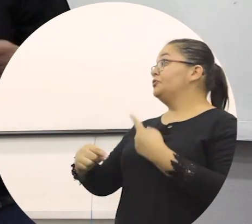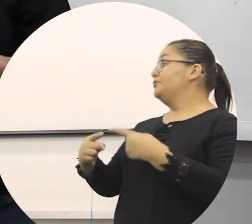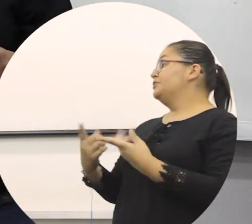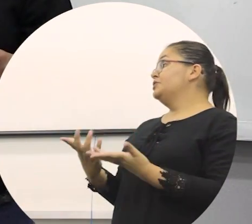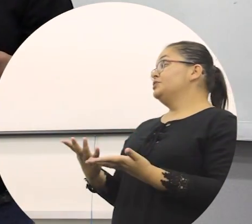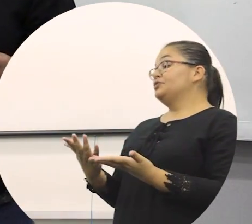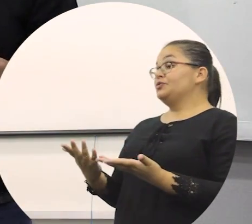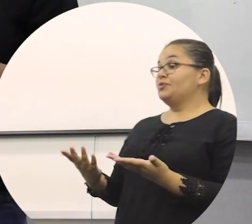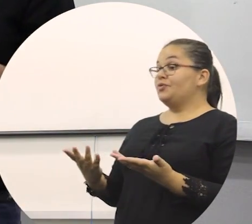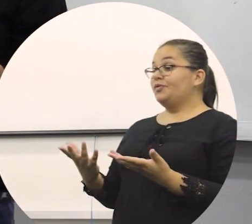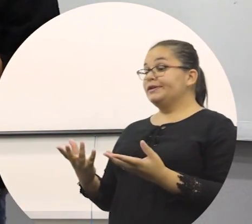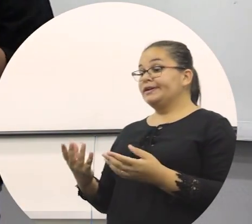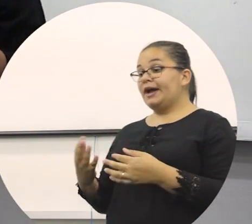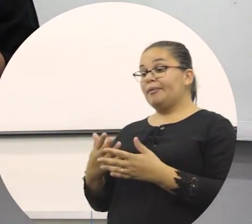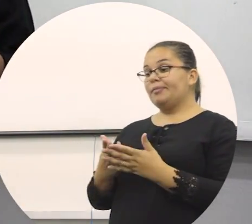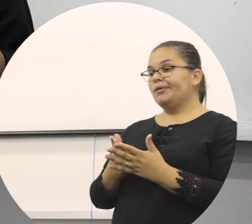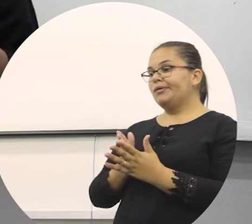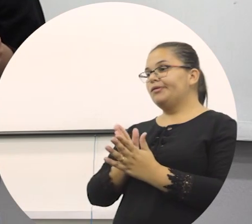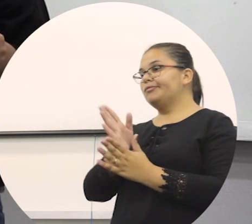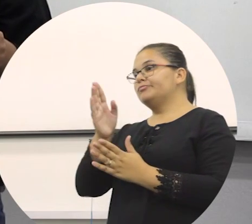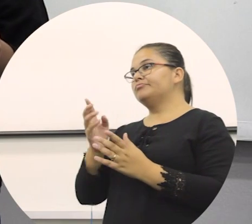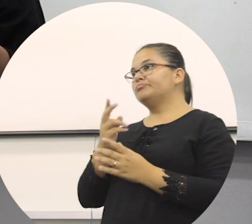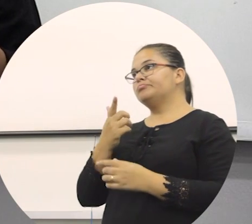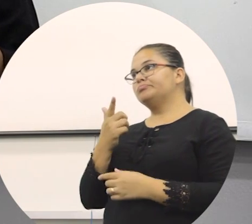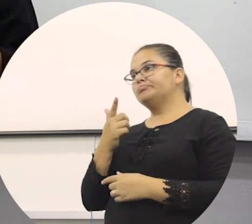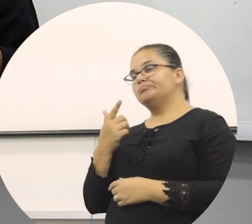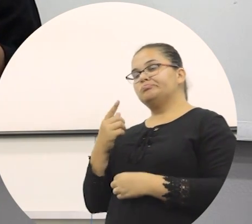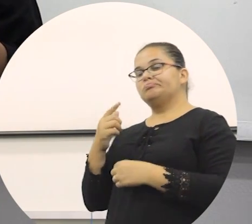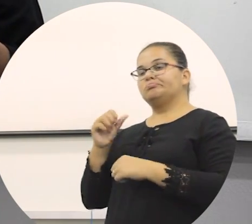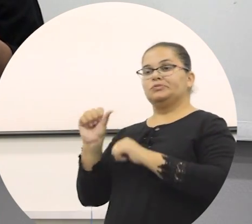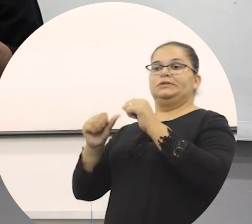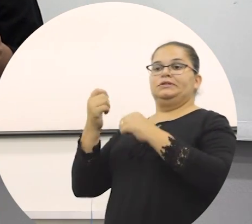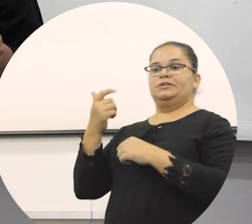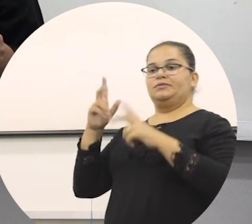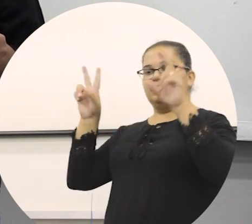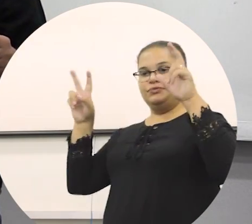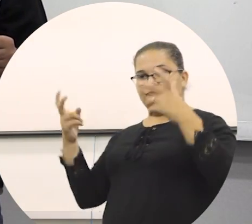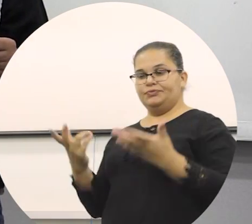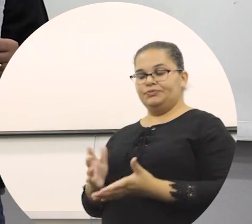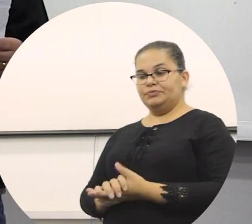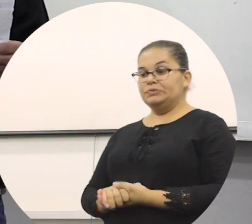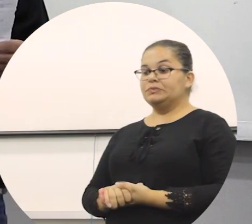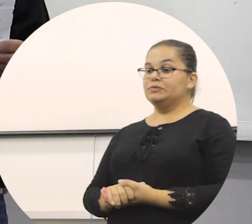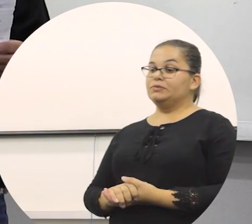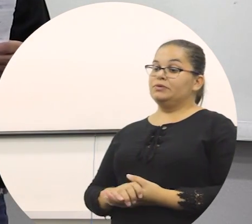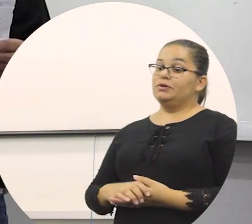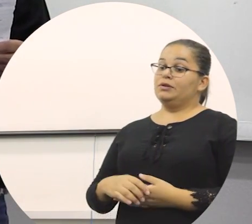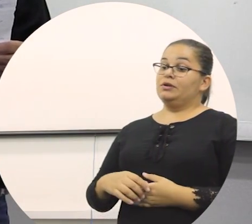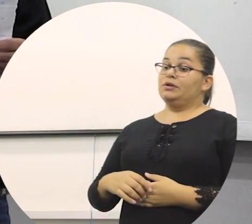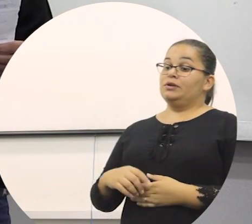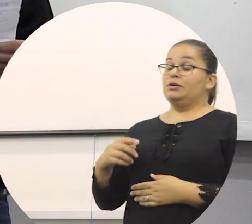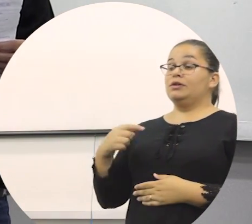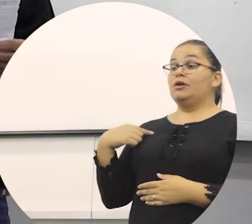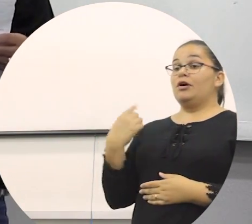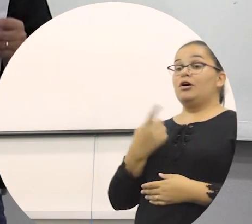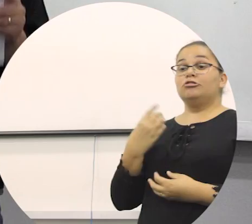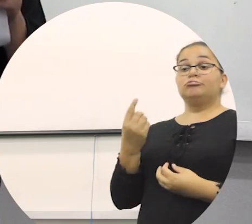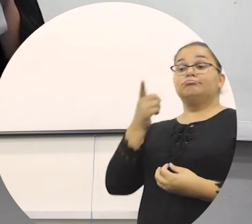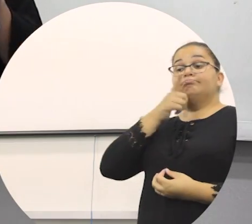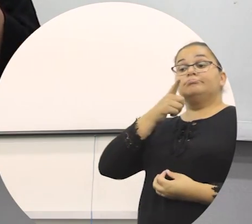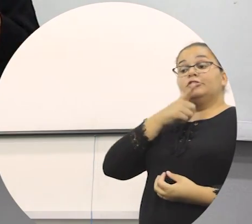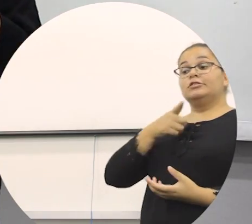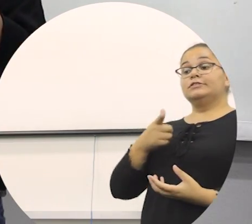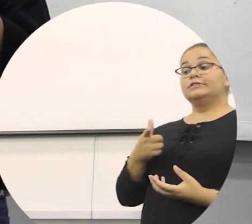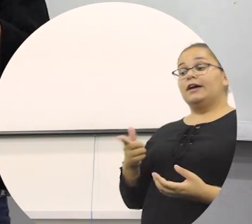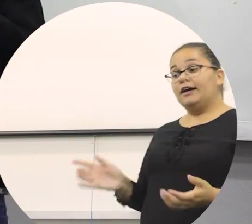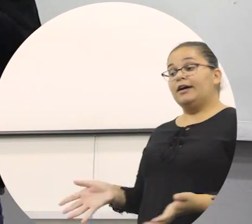enfim. Essa questão da análise, que a gente não tem esse tempo todo para fazer essa aquisição. Então a gente